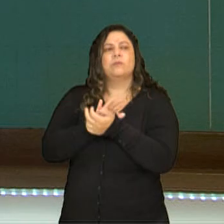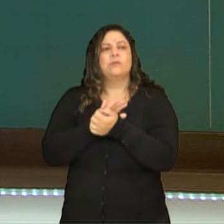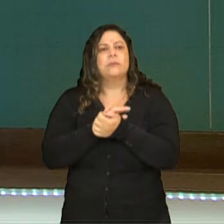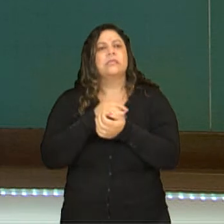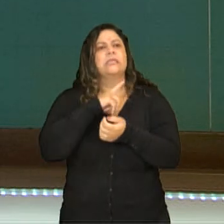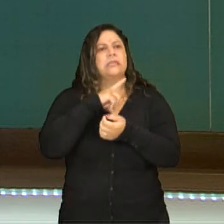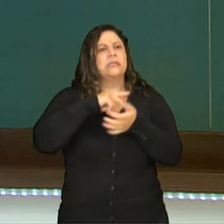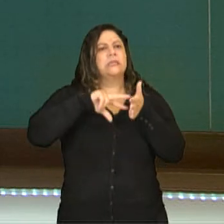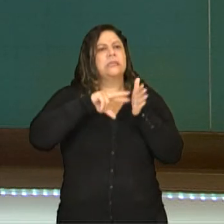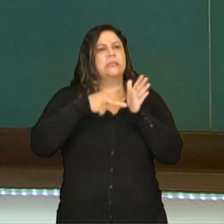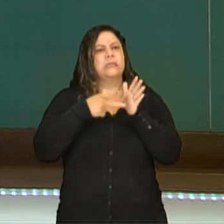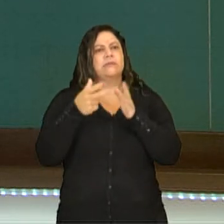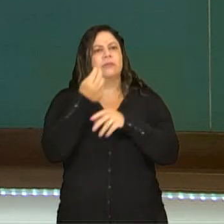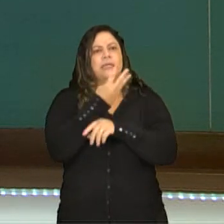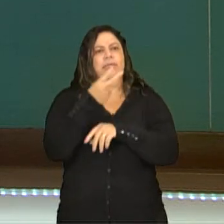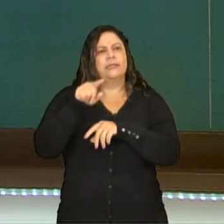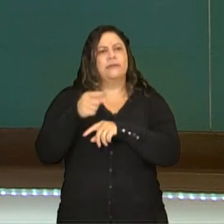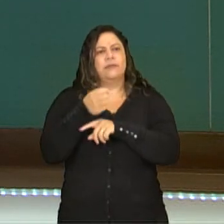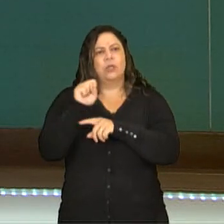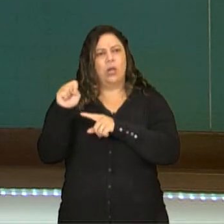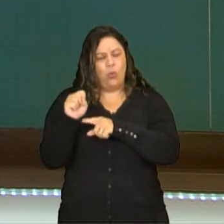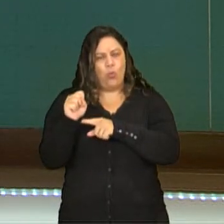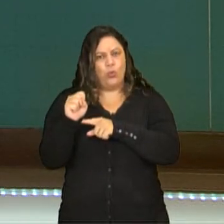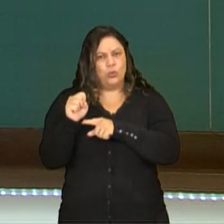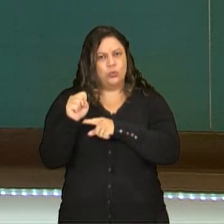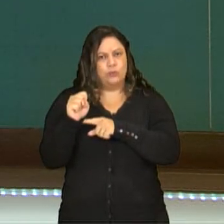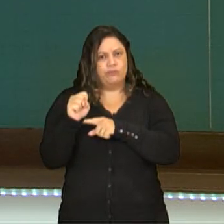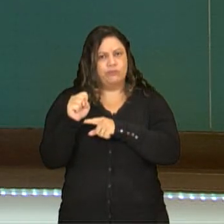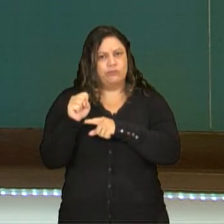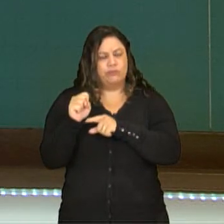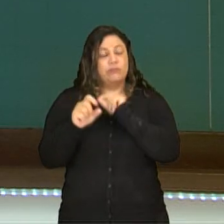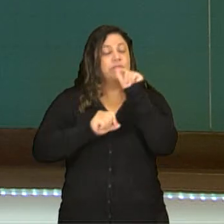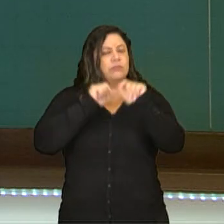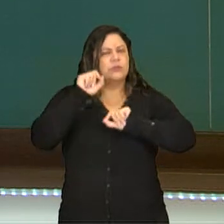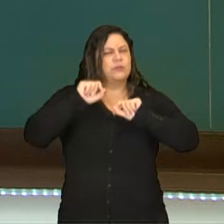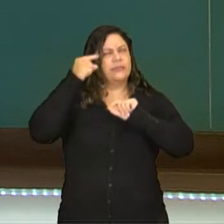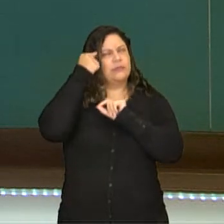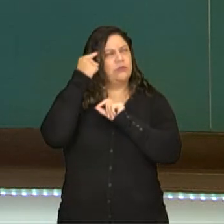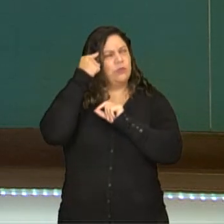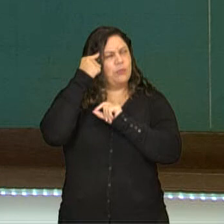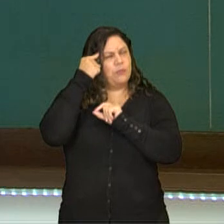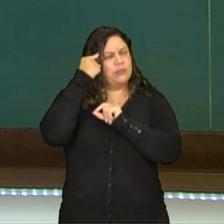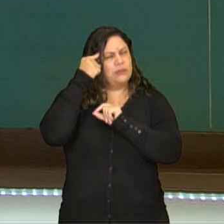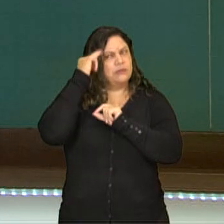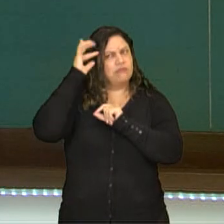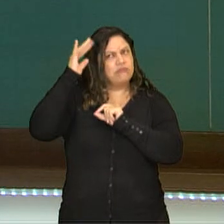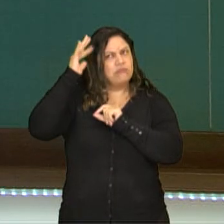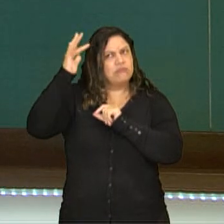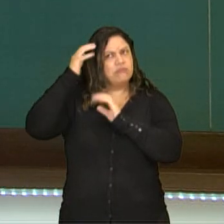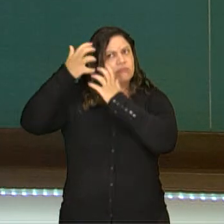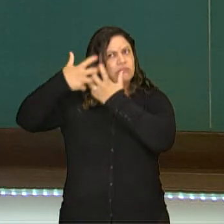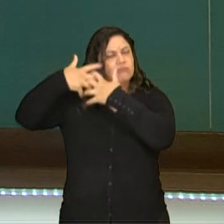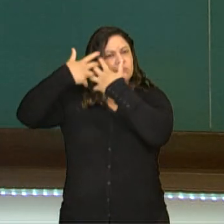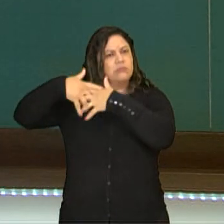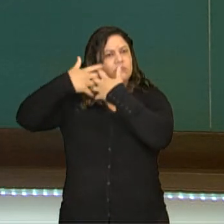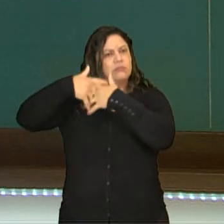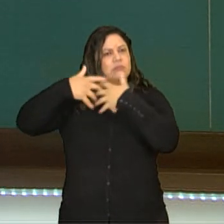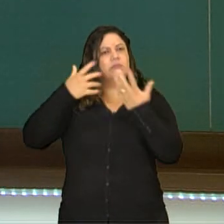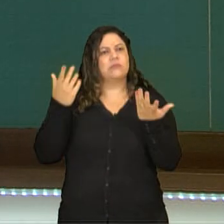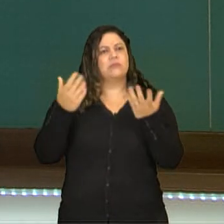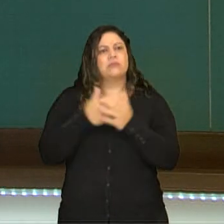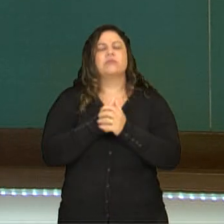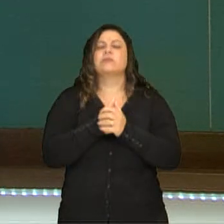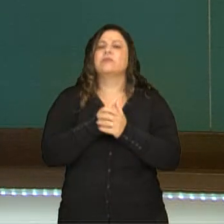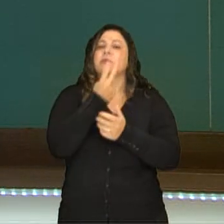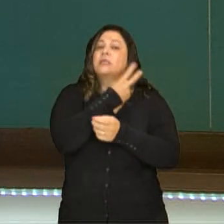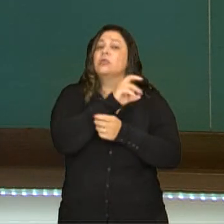mais 3,8 gramas de gordura. Então, o que aconteceu aqui no meu pensamento? Ó, por enquanto, eu tenho um total de 200